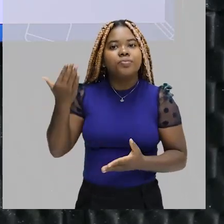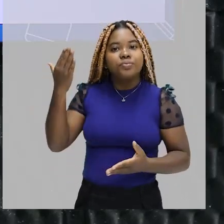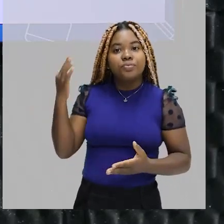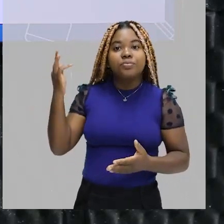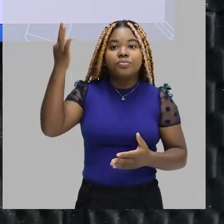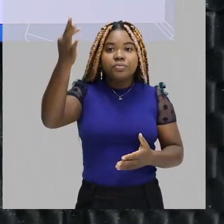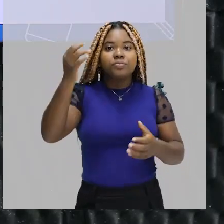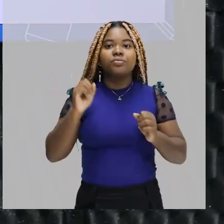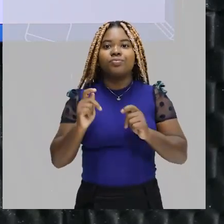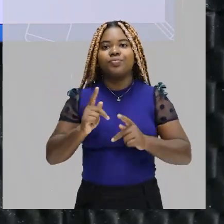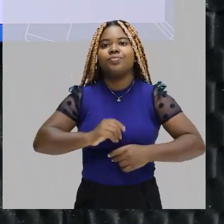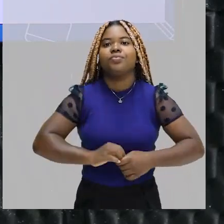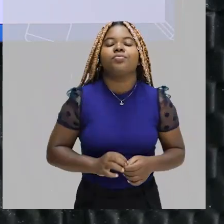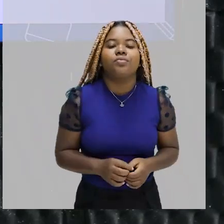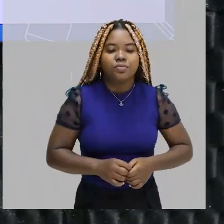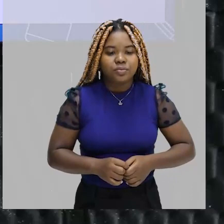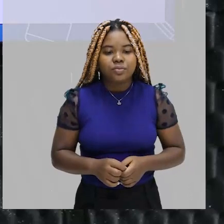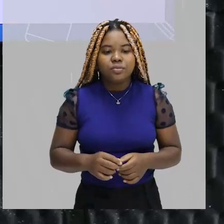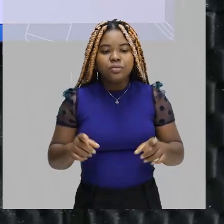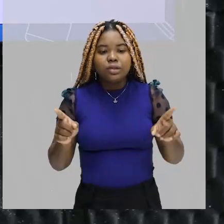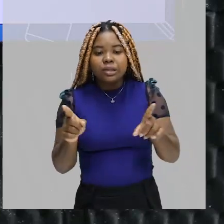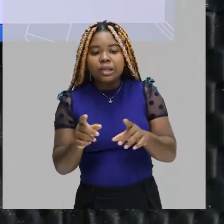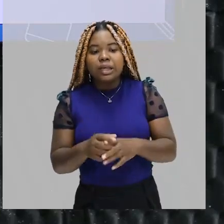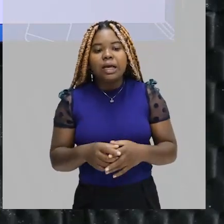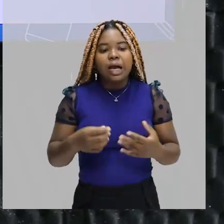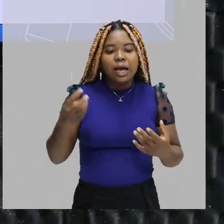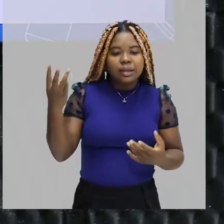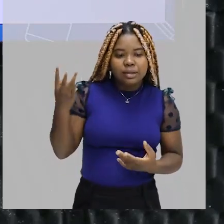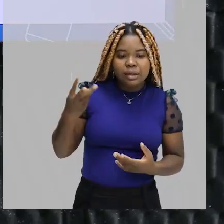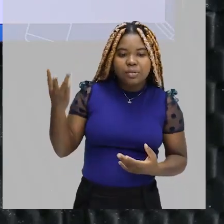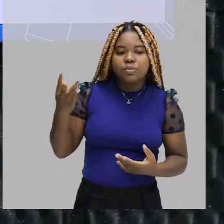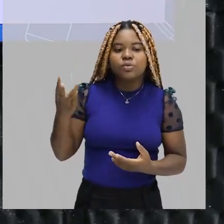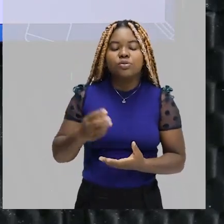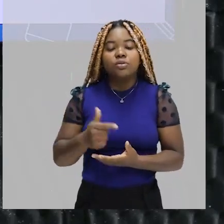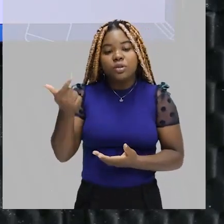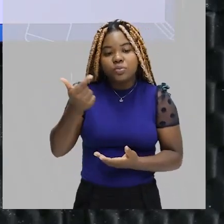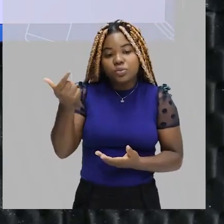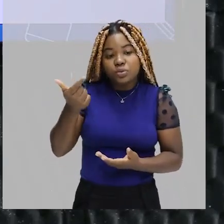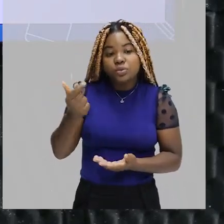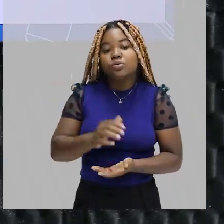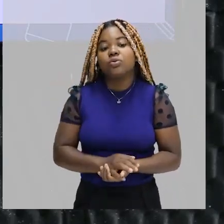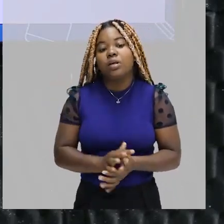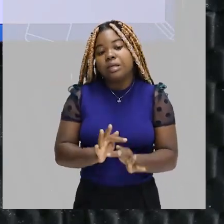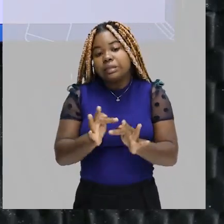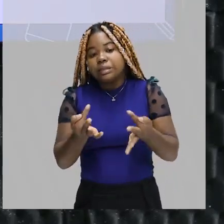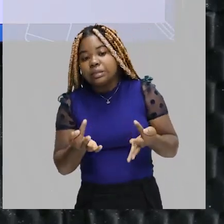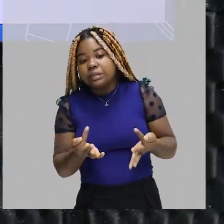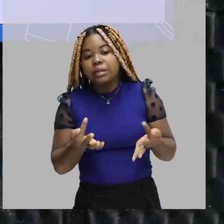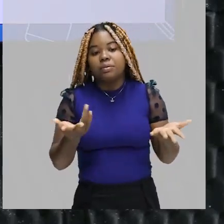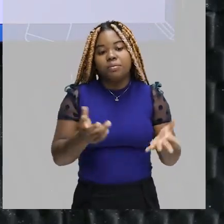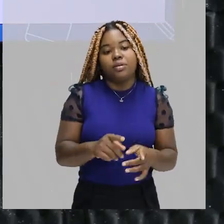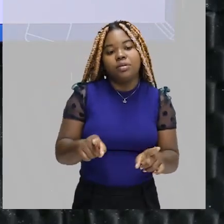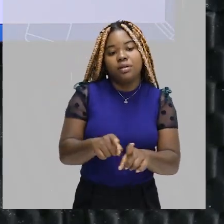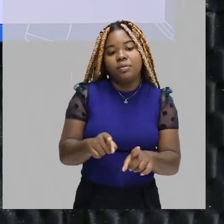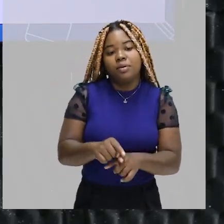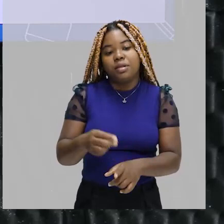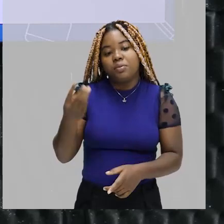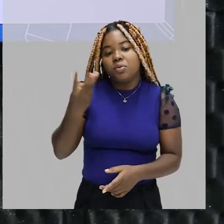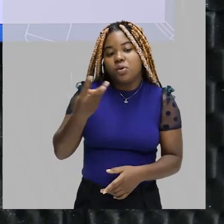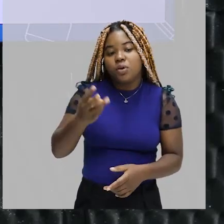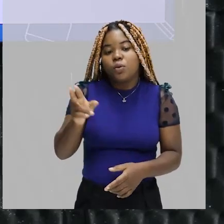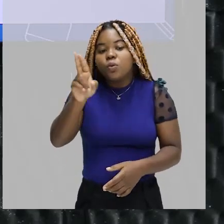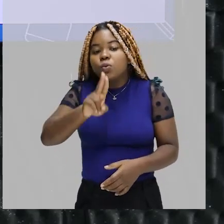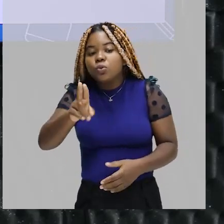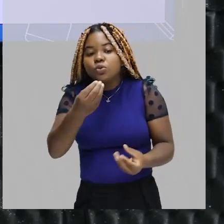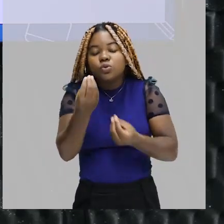aí vamos entrar especificamente no presente simples. Depois, the uses of simple present, que são os usos